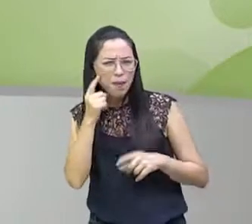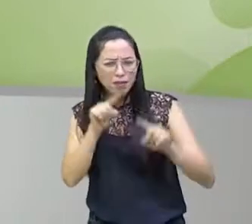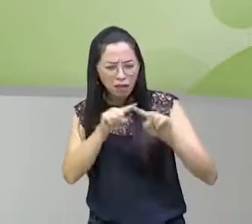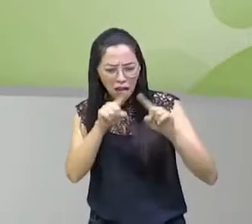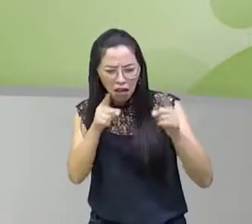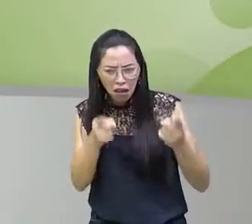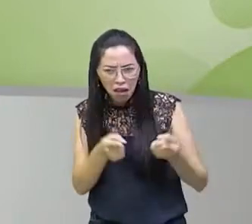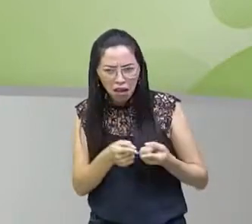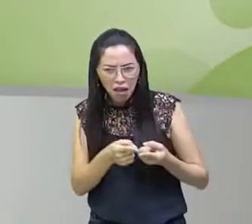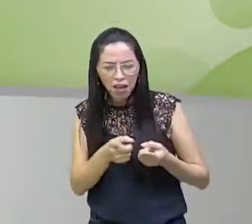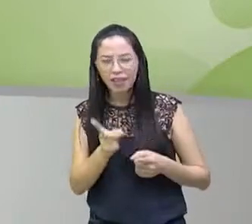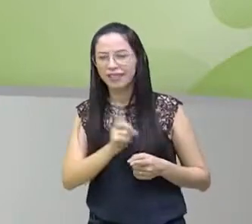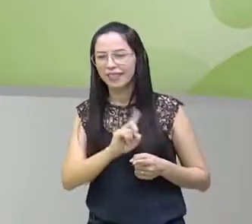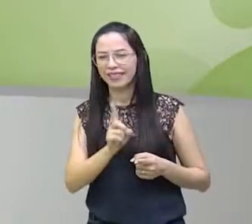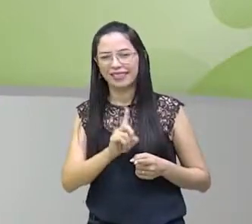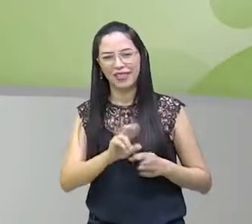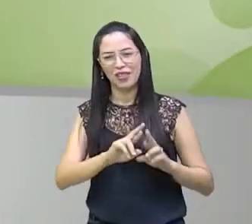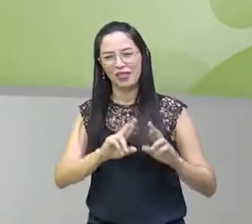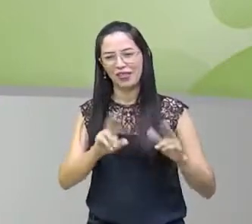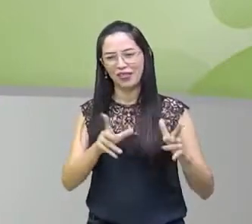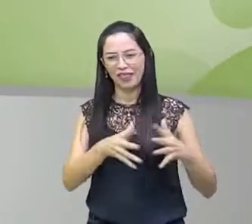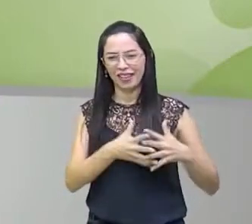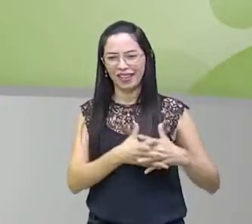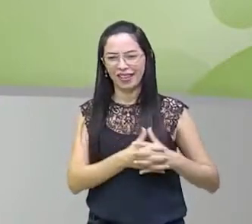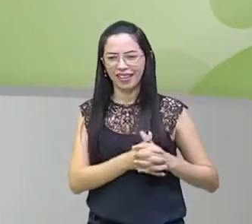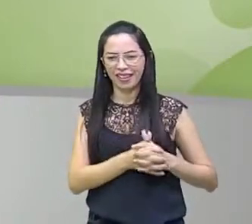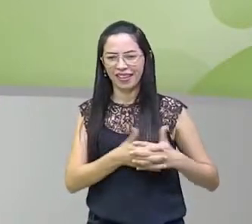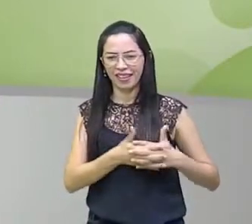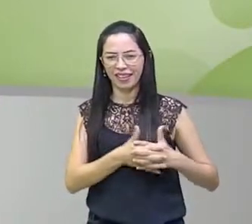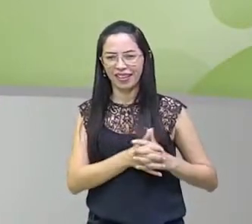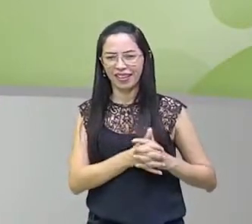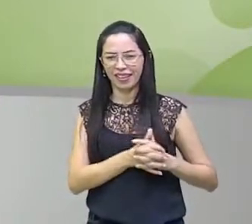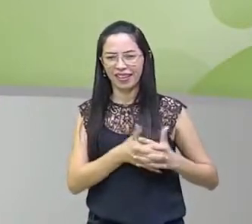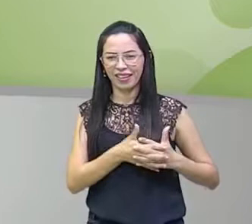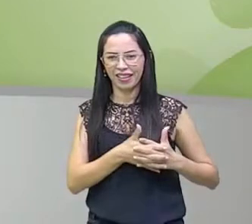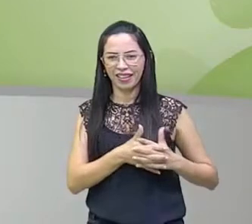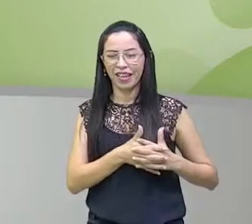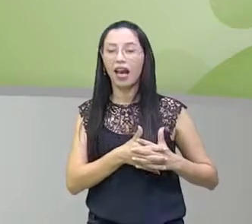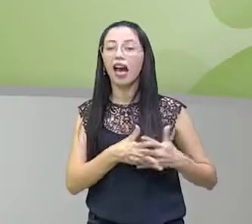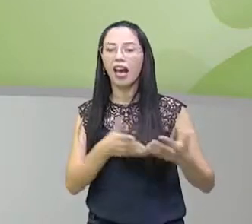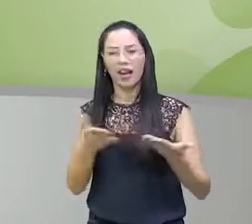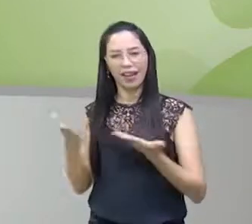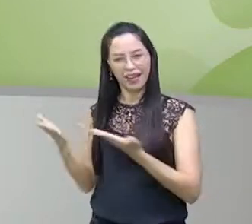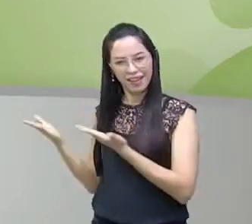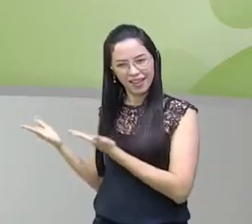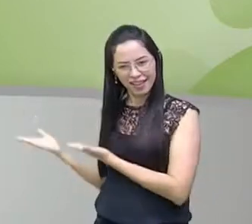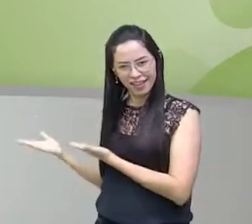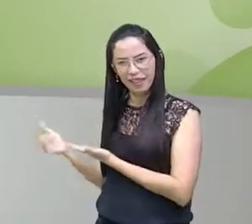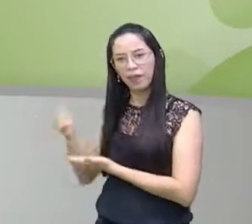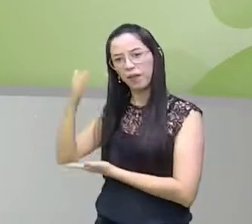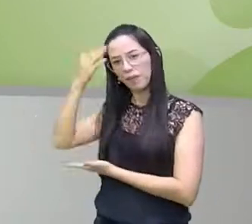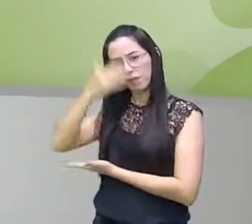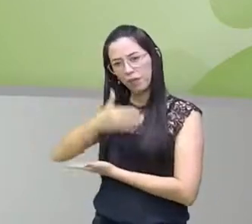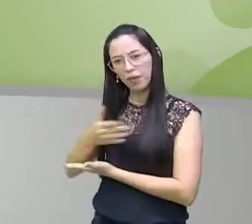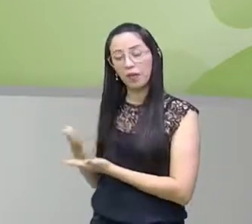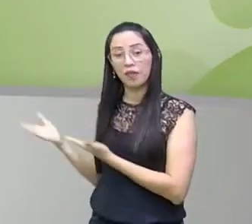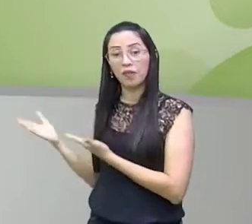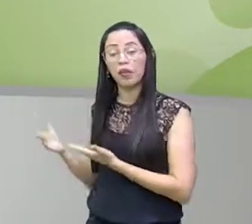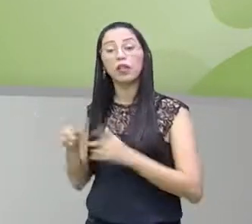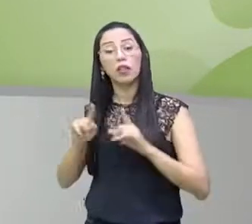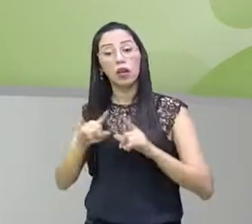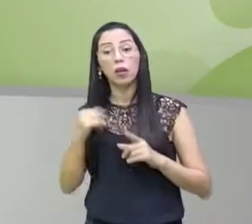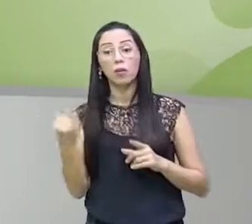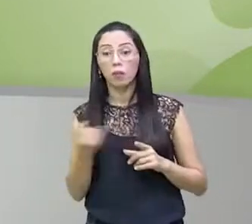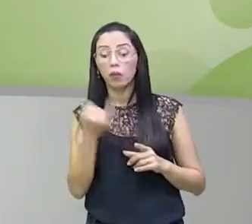não podemos viver, porque é através dele que o pulmão envia o oxigênio,